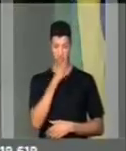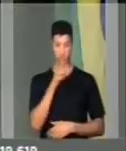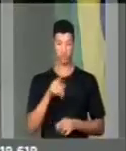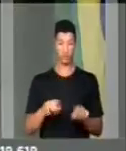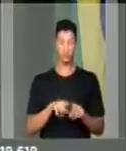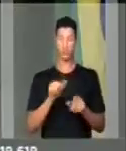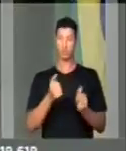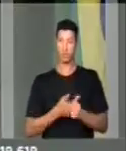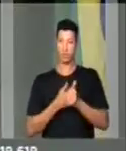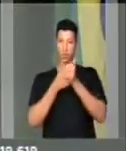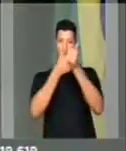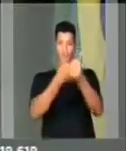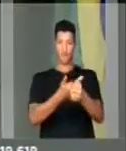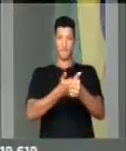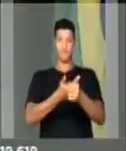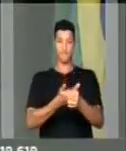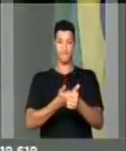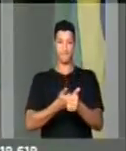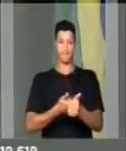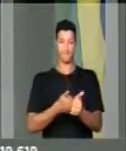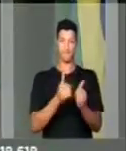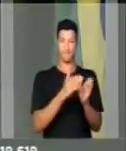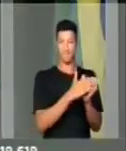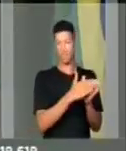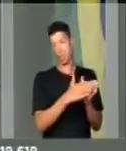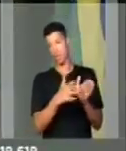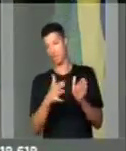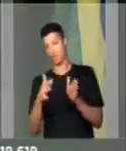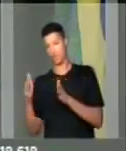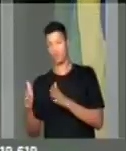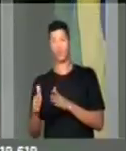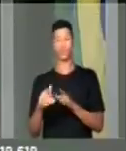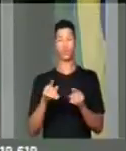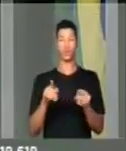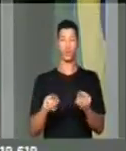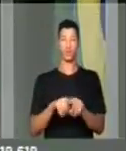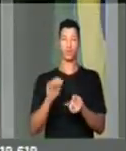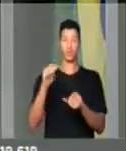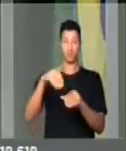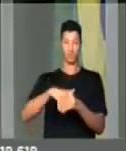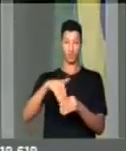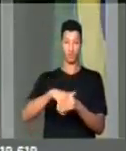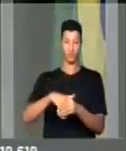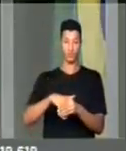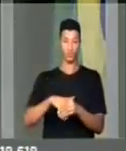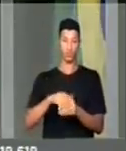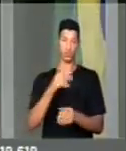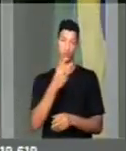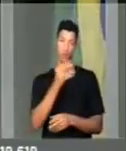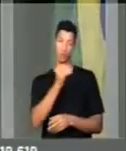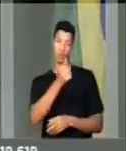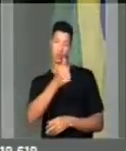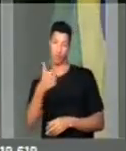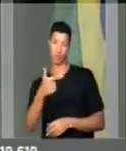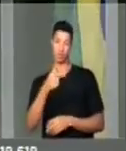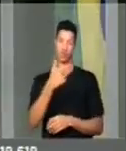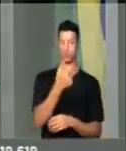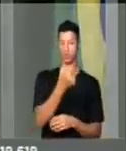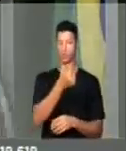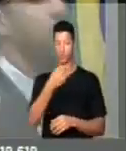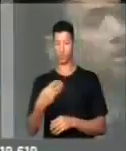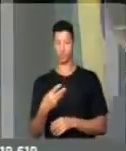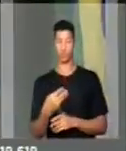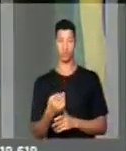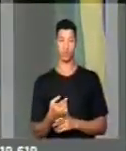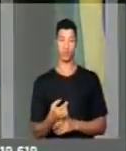e acompanhamos, durante o período eleitoral 2012,